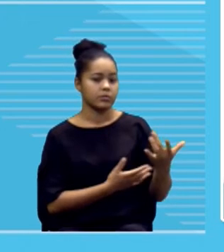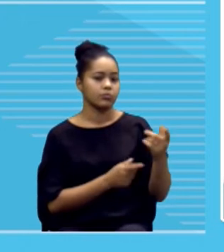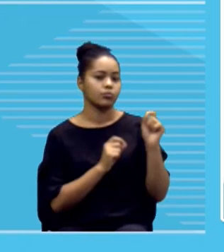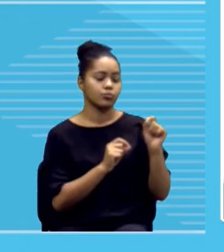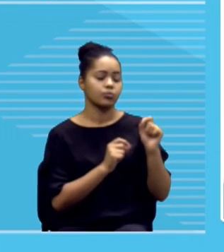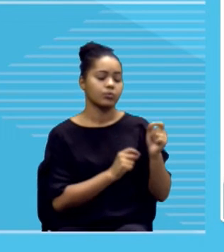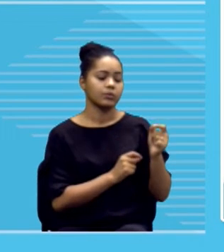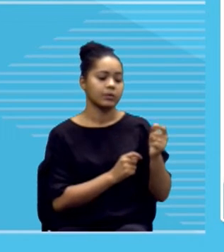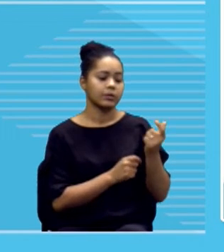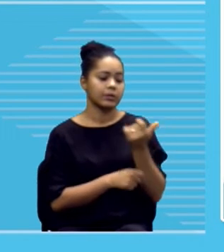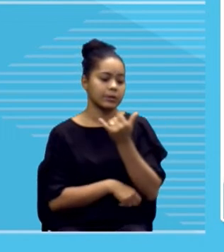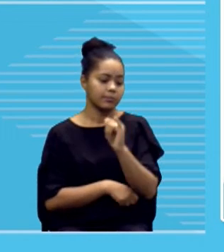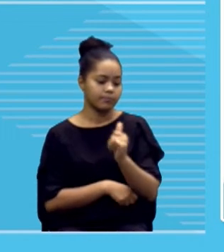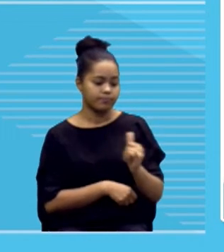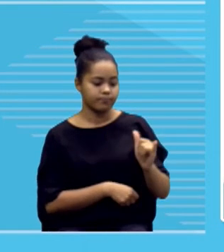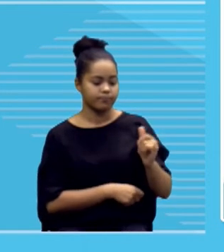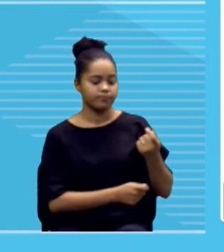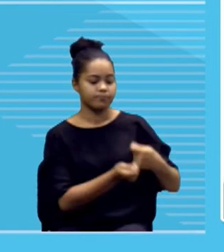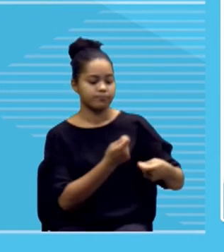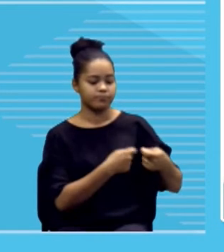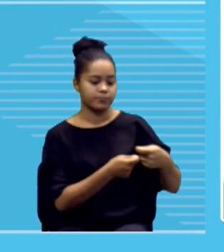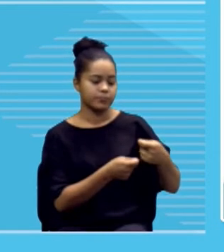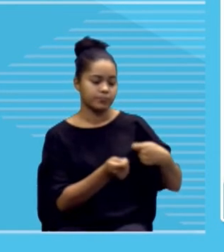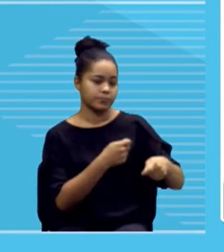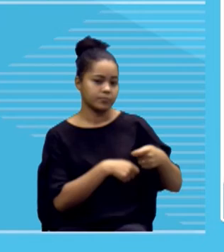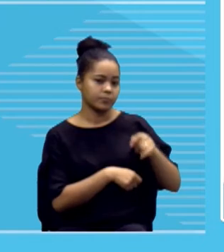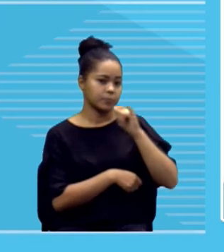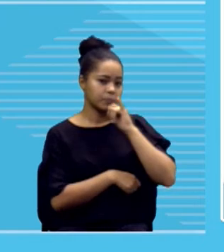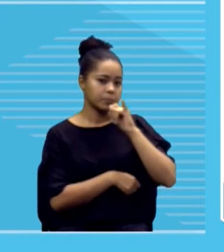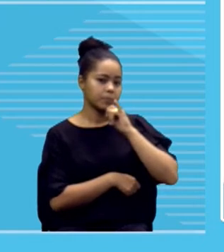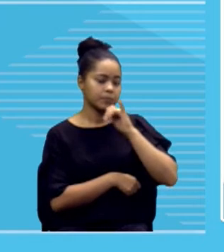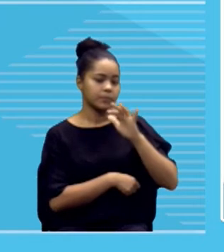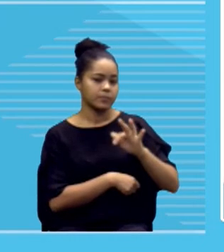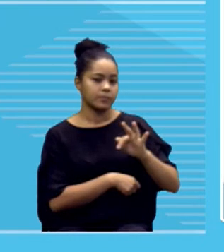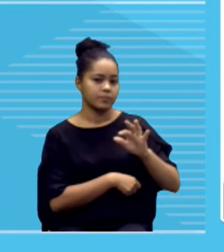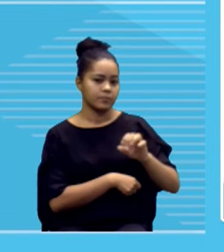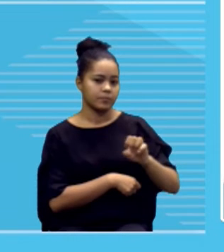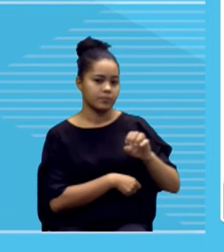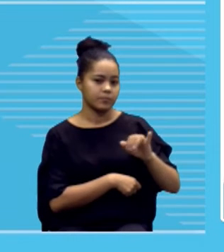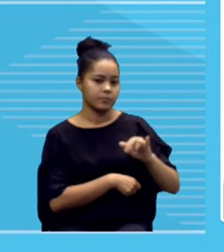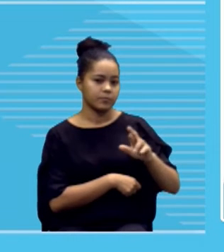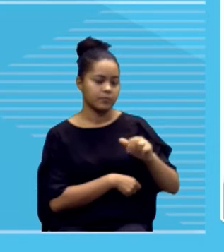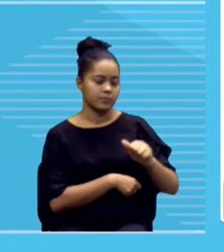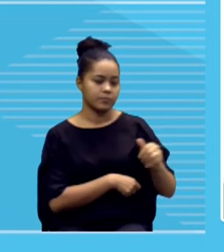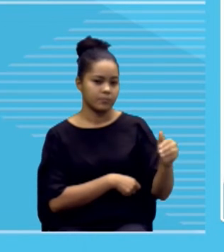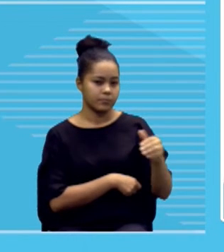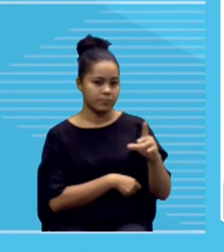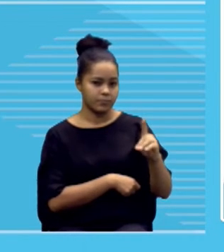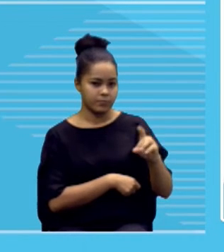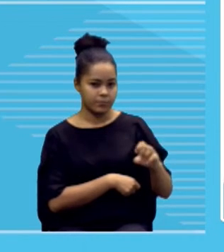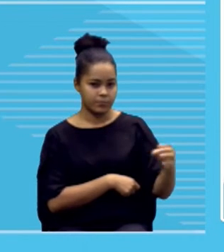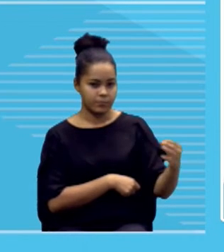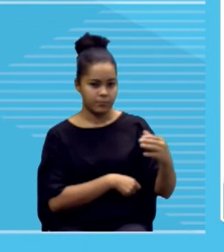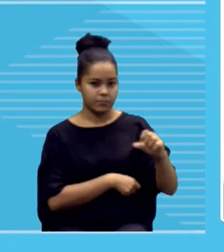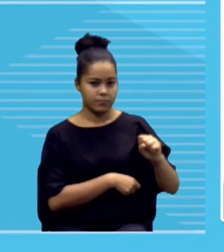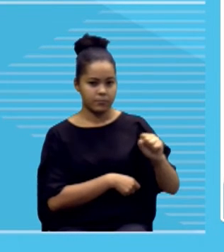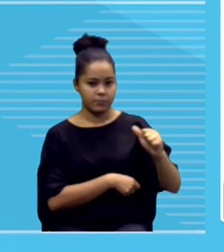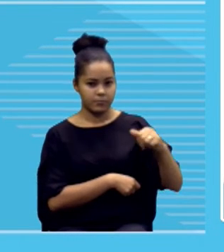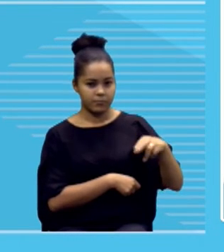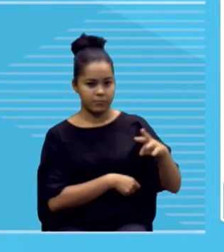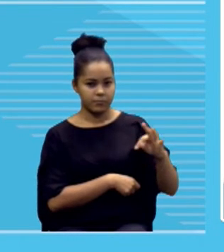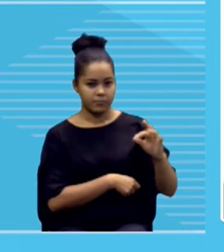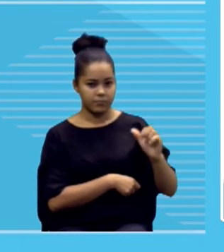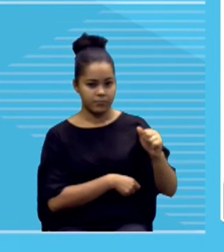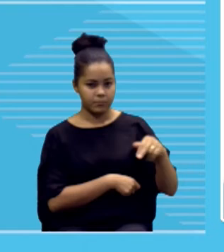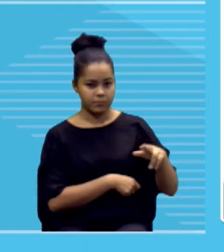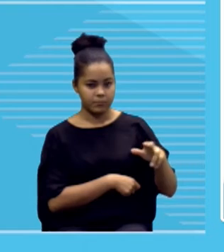ali aquela rede de produção, como, por exemplo, Feira de Santana, tá bom? Está falando da região de Belo Horizonte também, que tem muita região de produtora de usinas